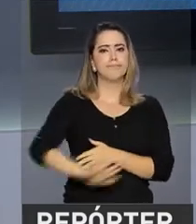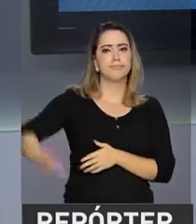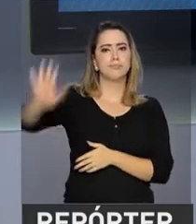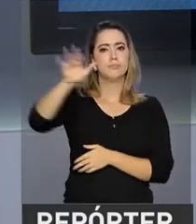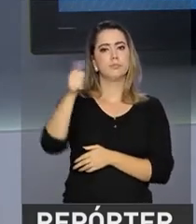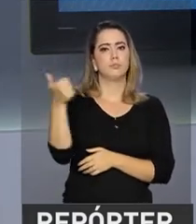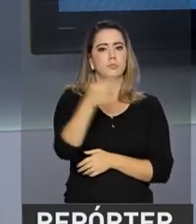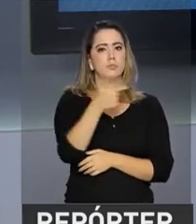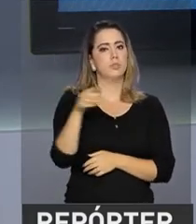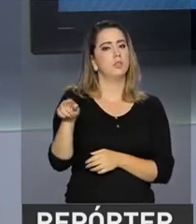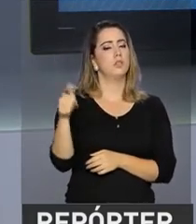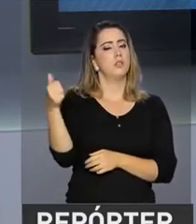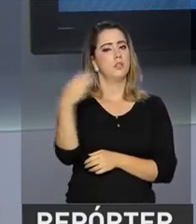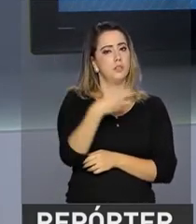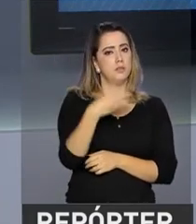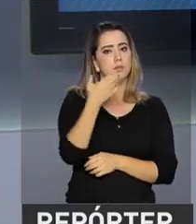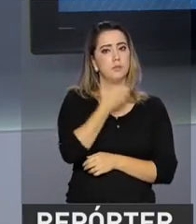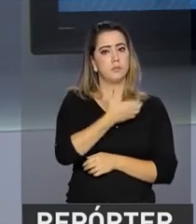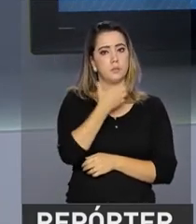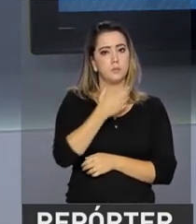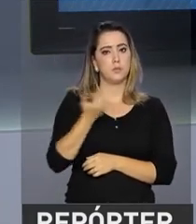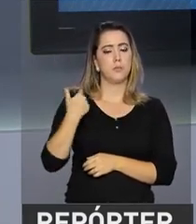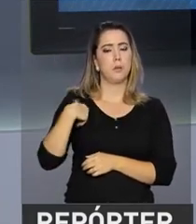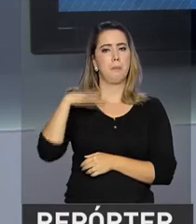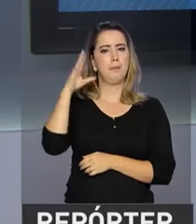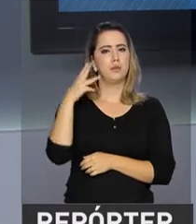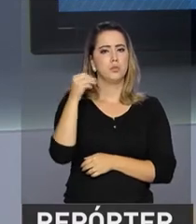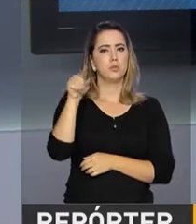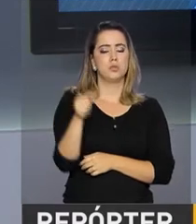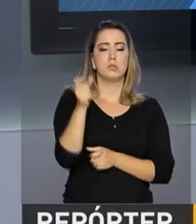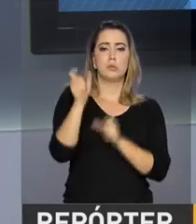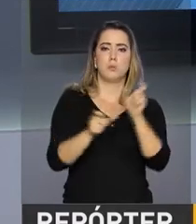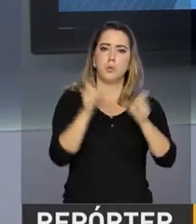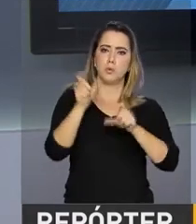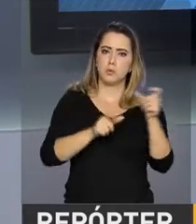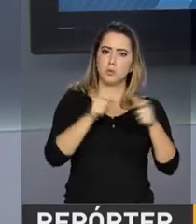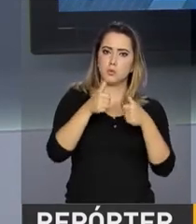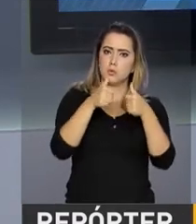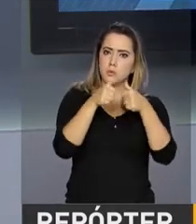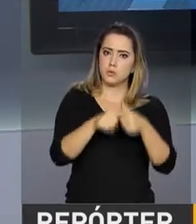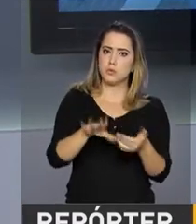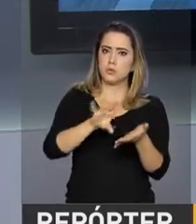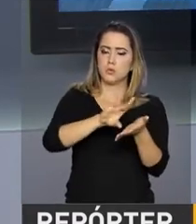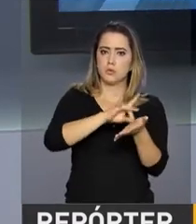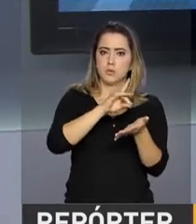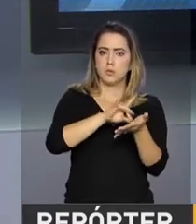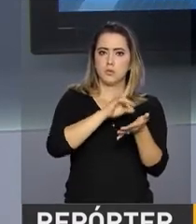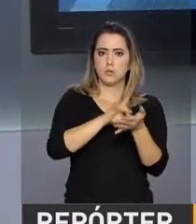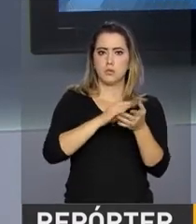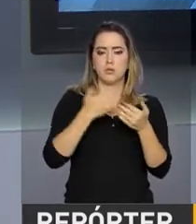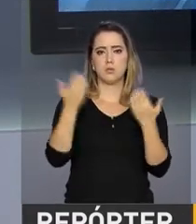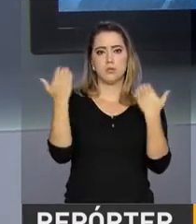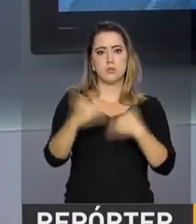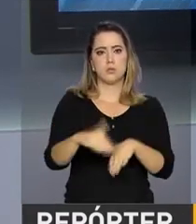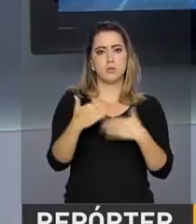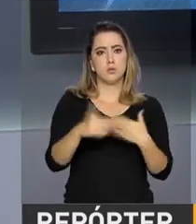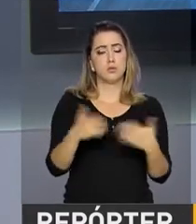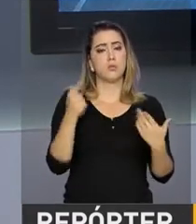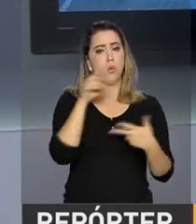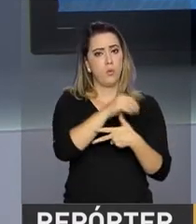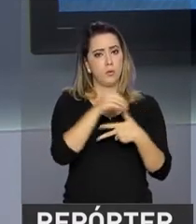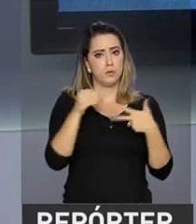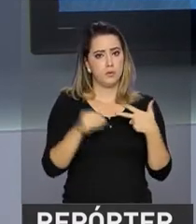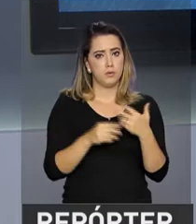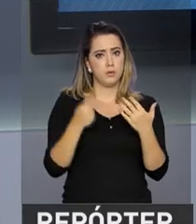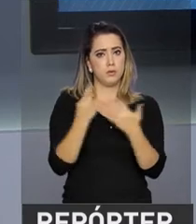nos dias 12 e 13 de dezembro pouco mais de 30 mil presidiários estão inscritos para as provas do enem prisional será